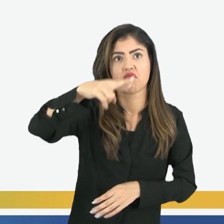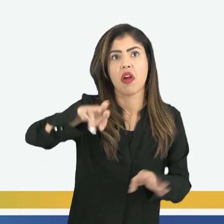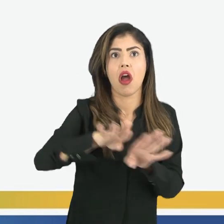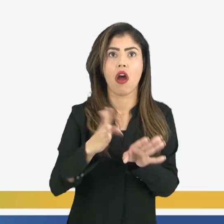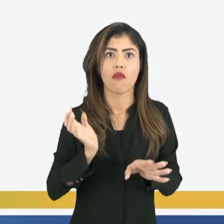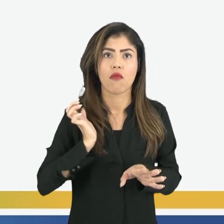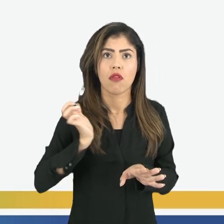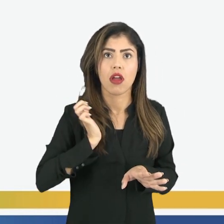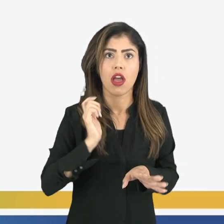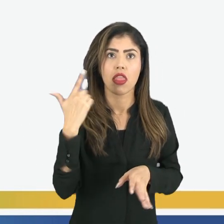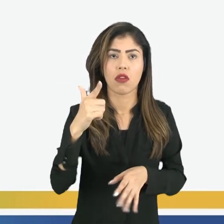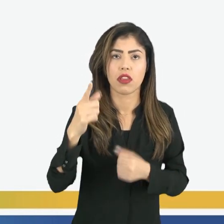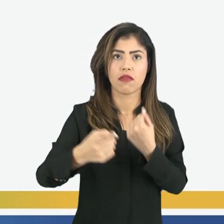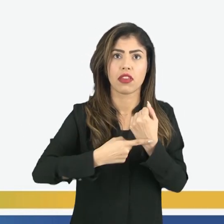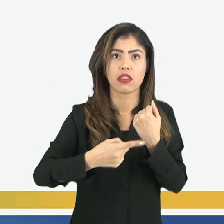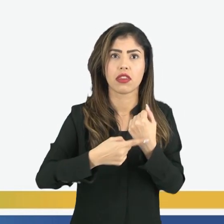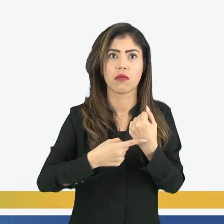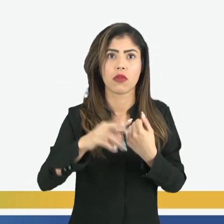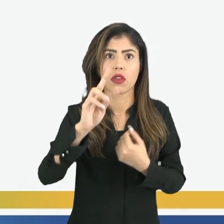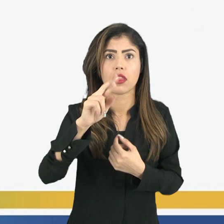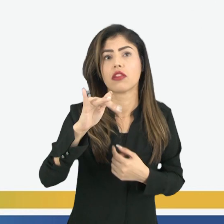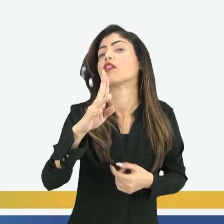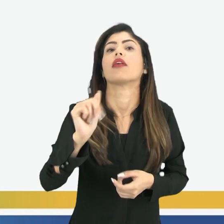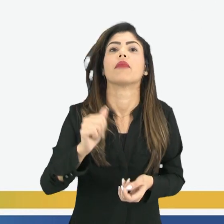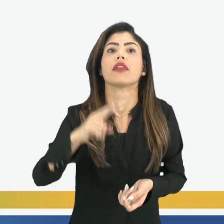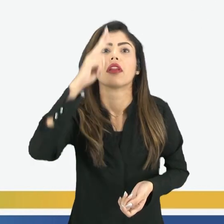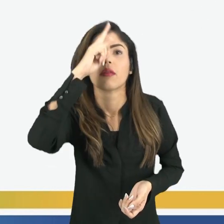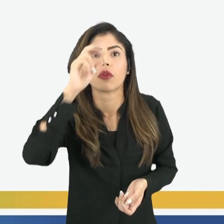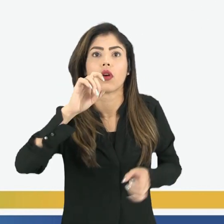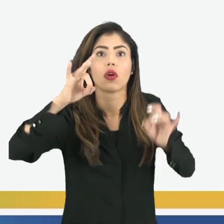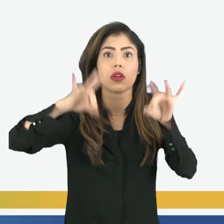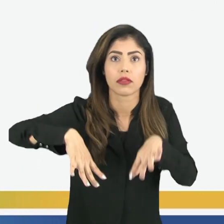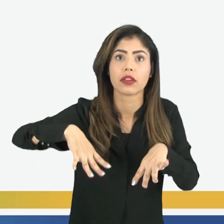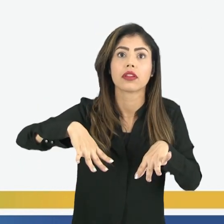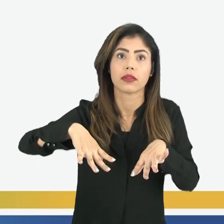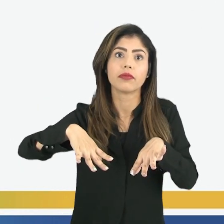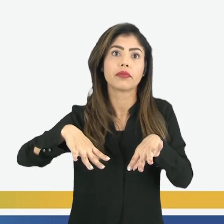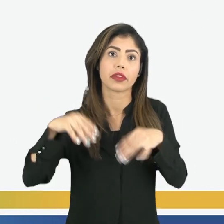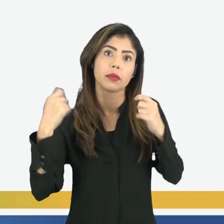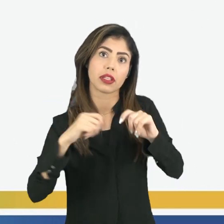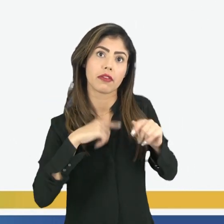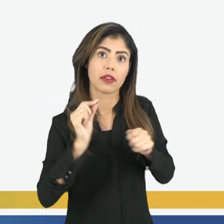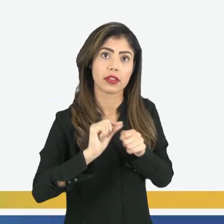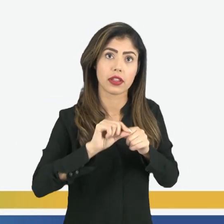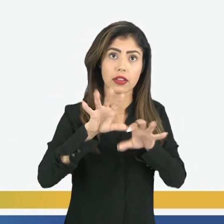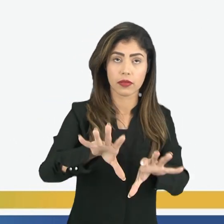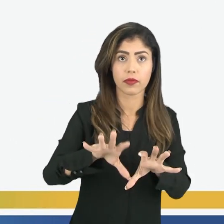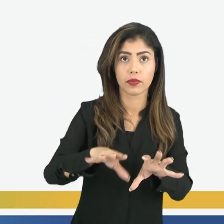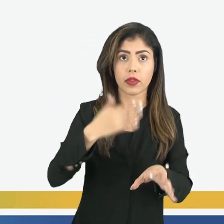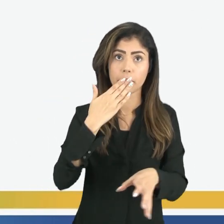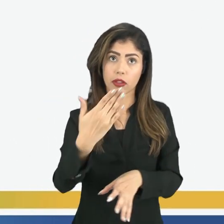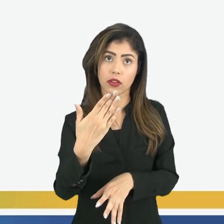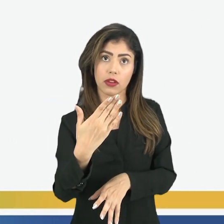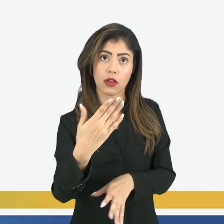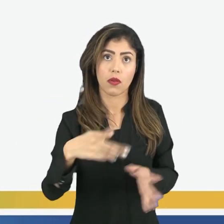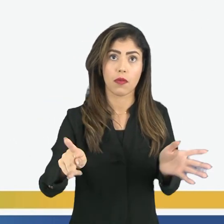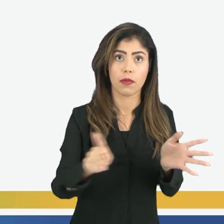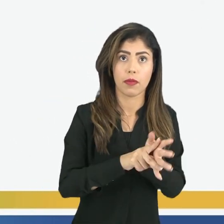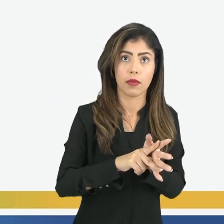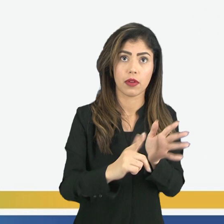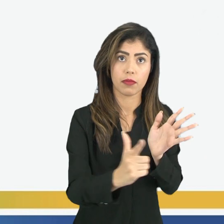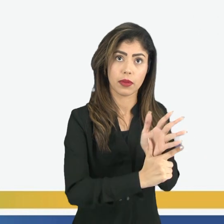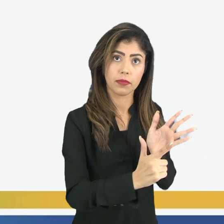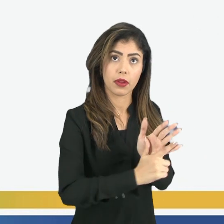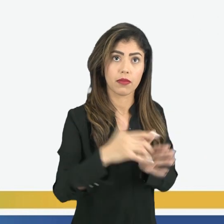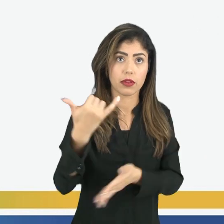teve tempo de fazer o seu testamento. Lembrou nos momentos finais que precisava fazer isso e pediu então